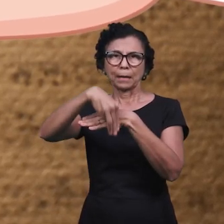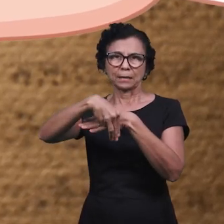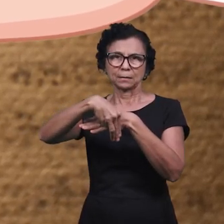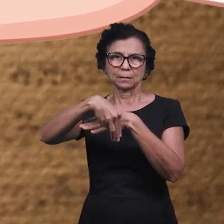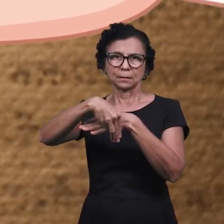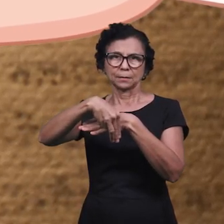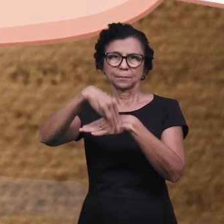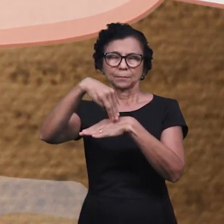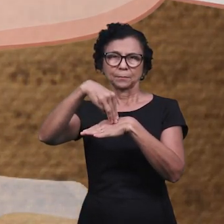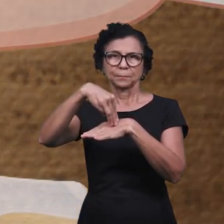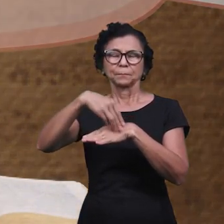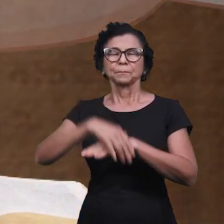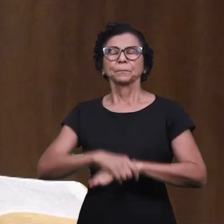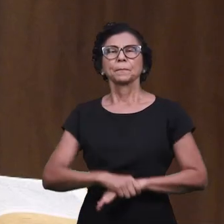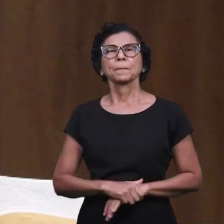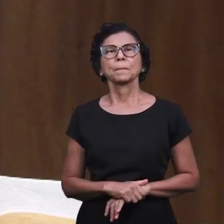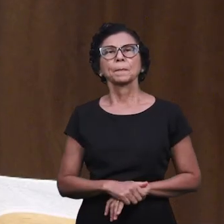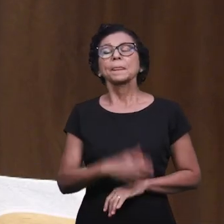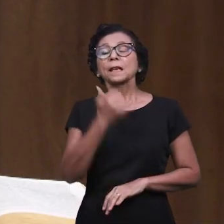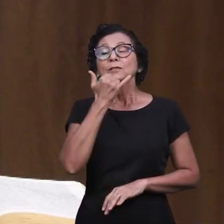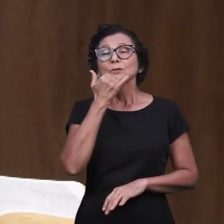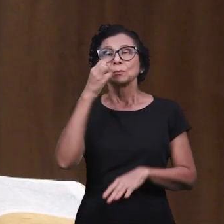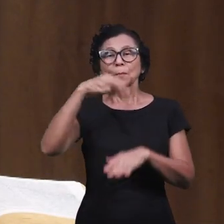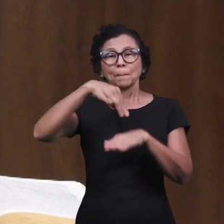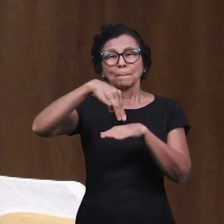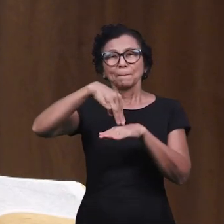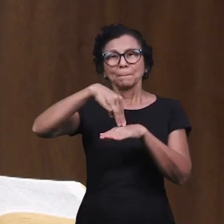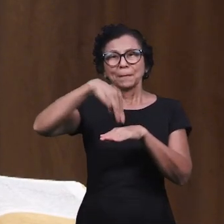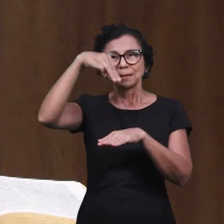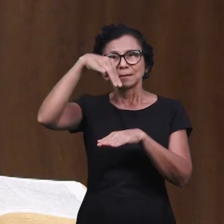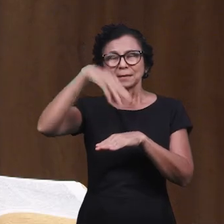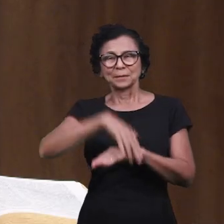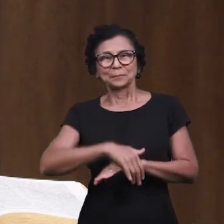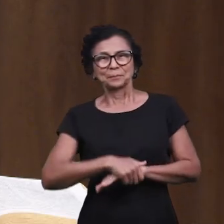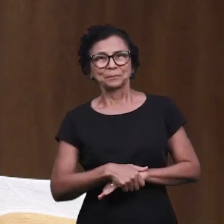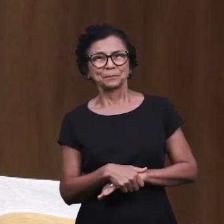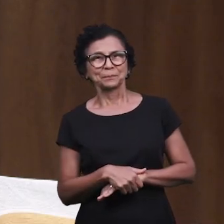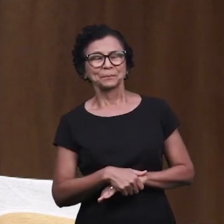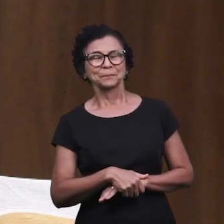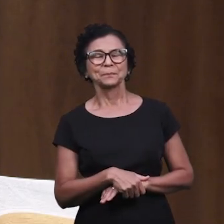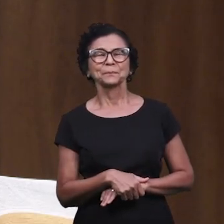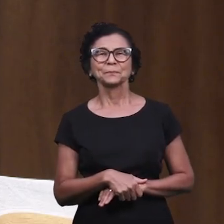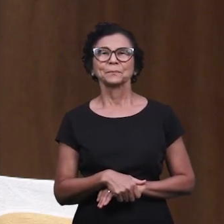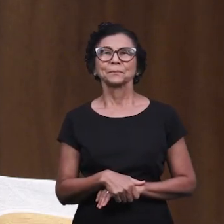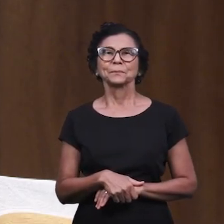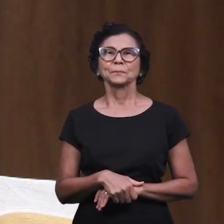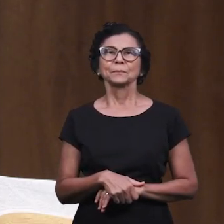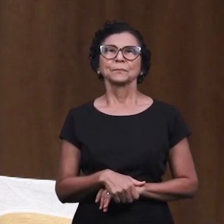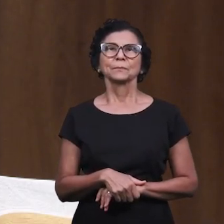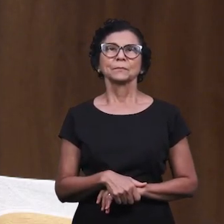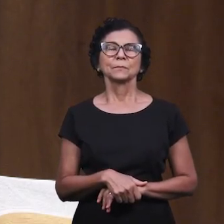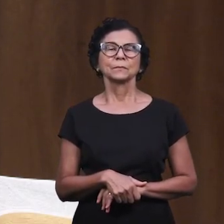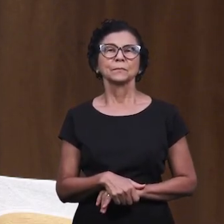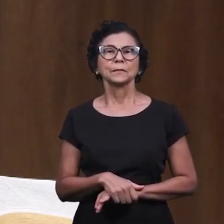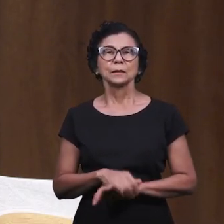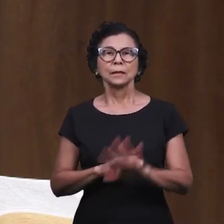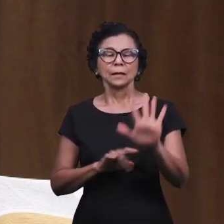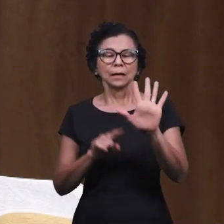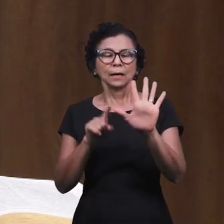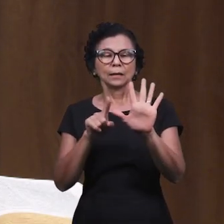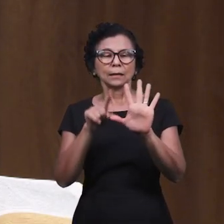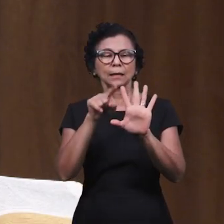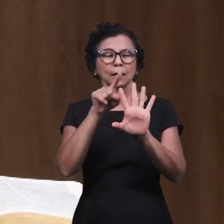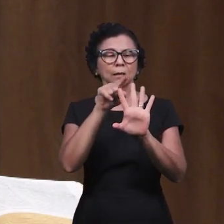no decorrer do nosso programa, nos demais episódios, nós vamos pegar cada classificação dessa. Primeiro vamos